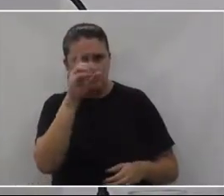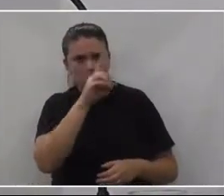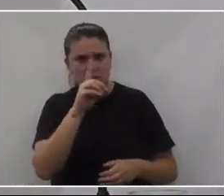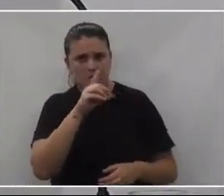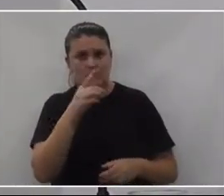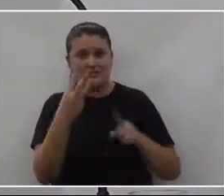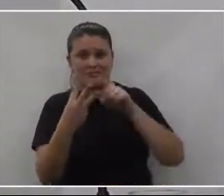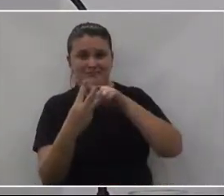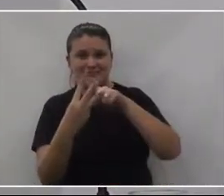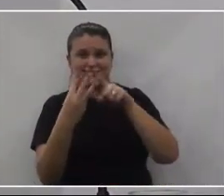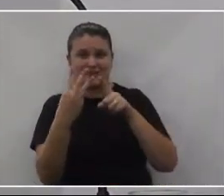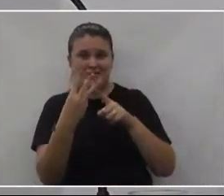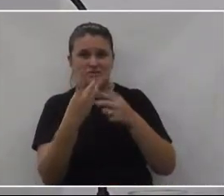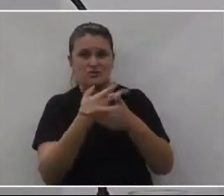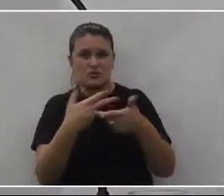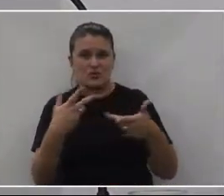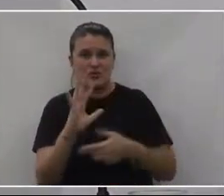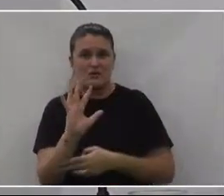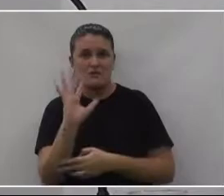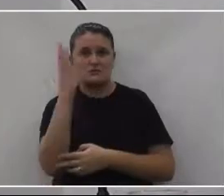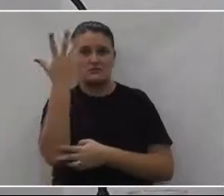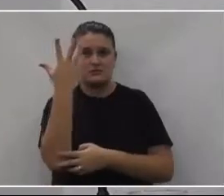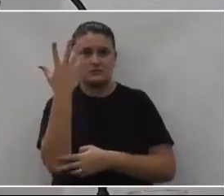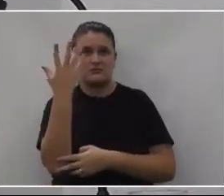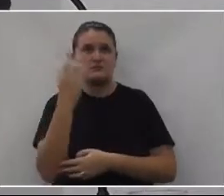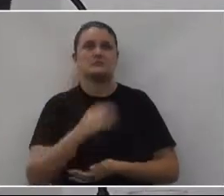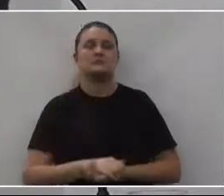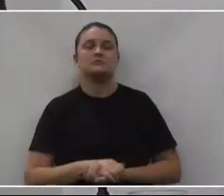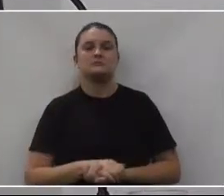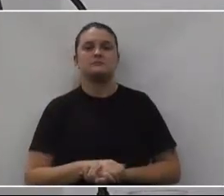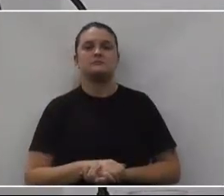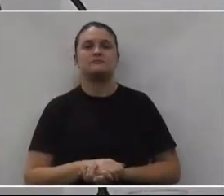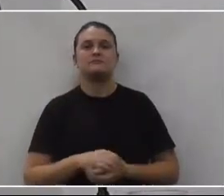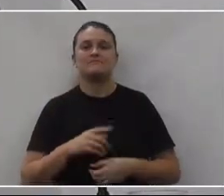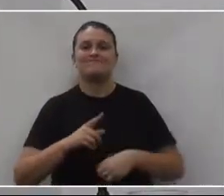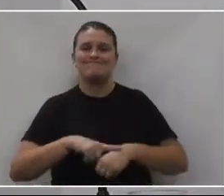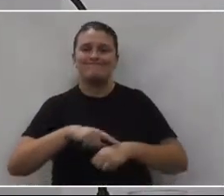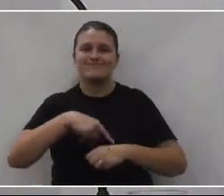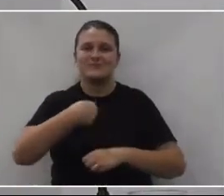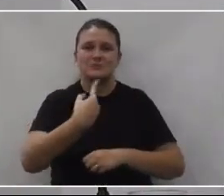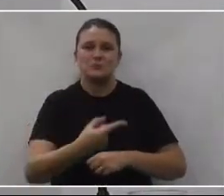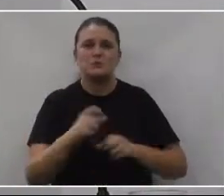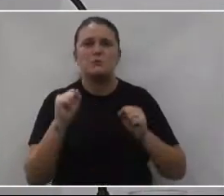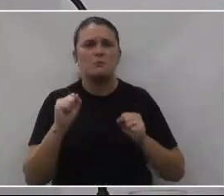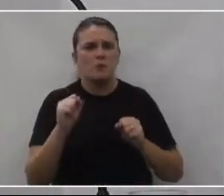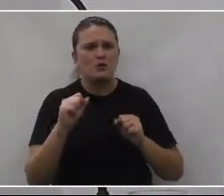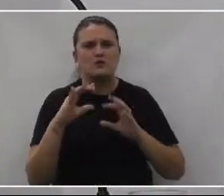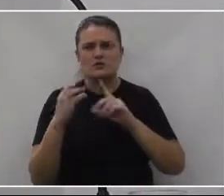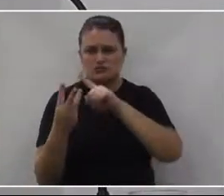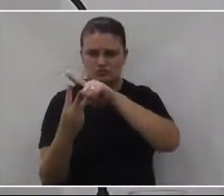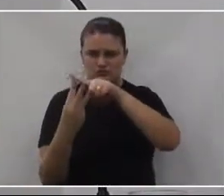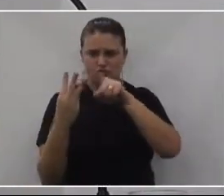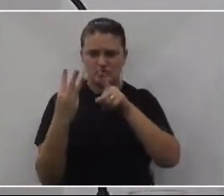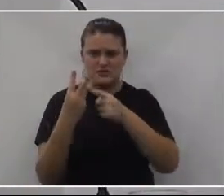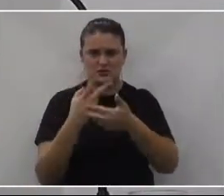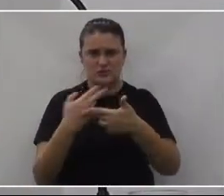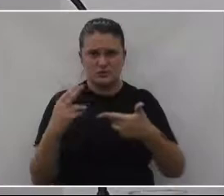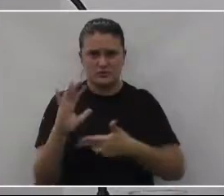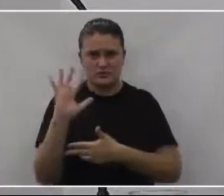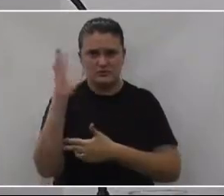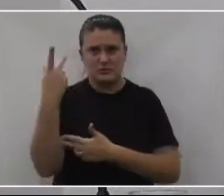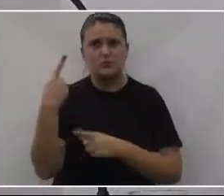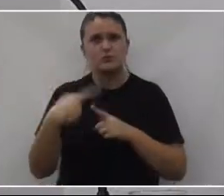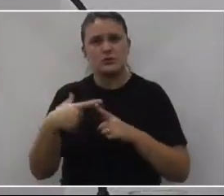Foram 3 incidentes, os quais, a consequência, podem todos eles ter a